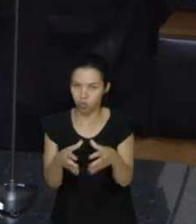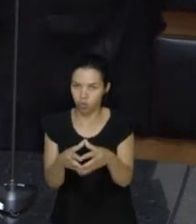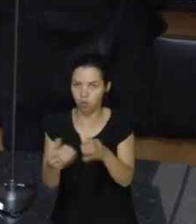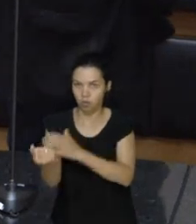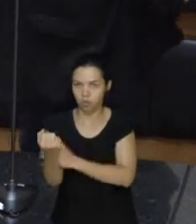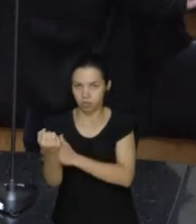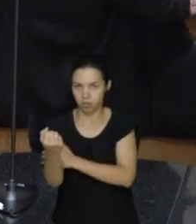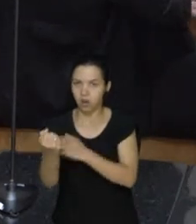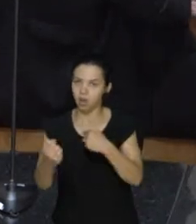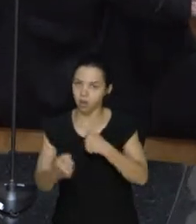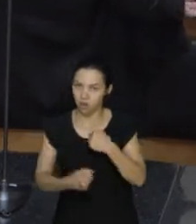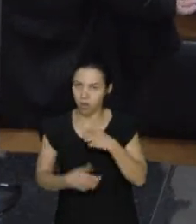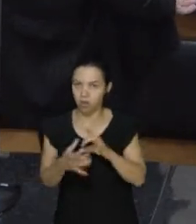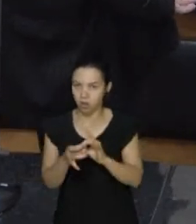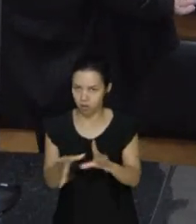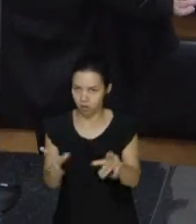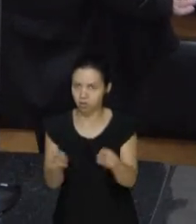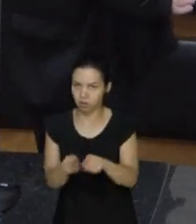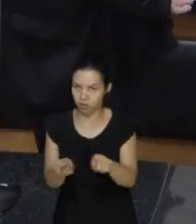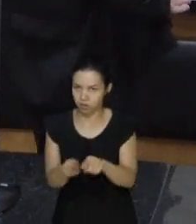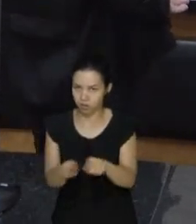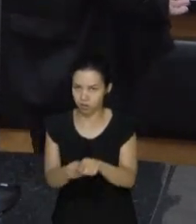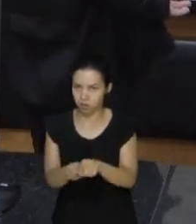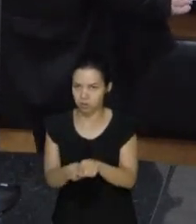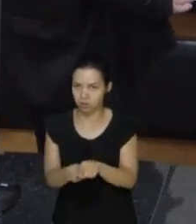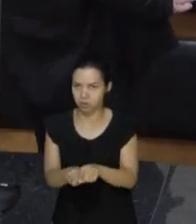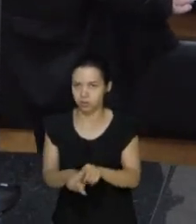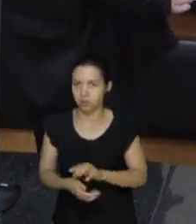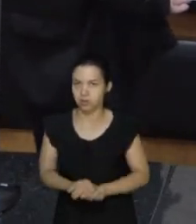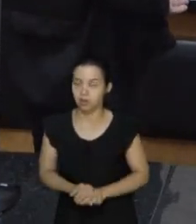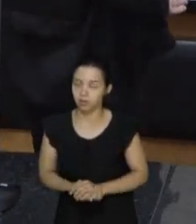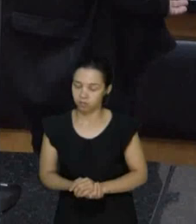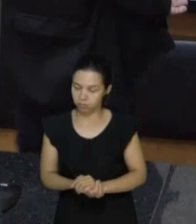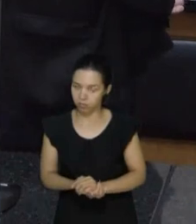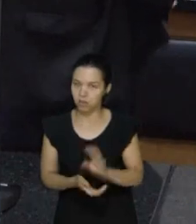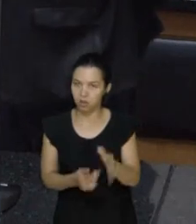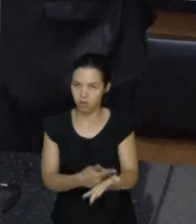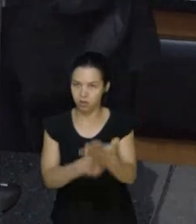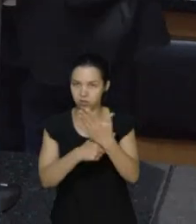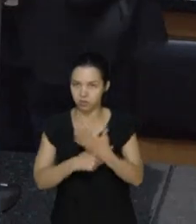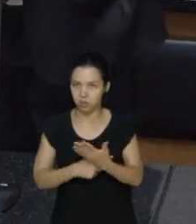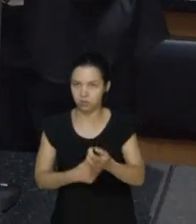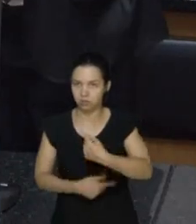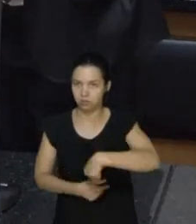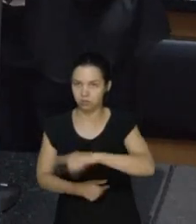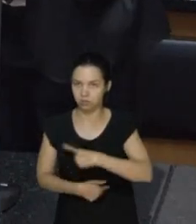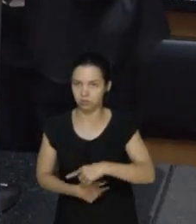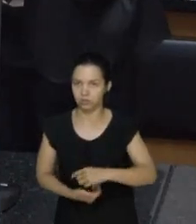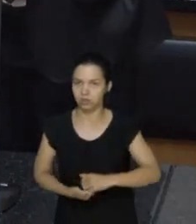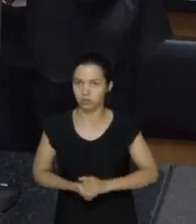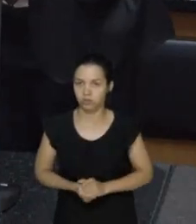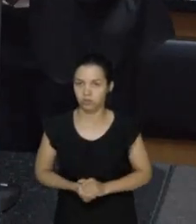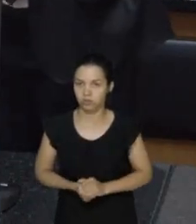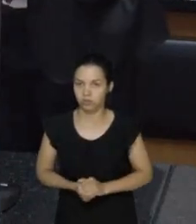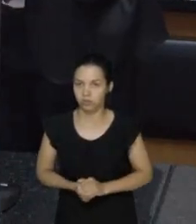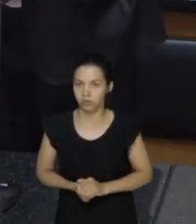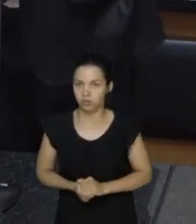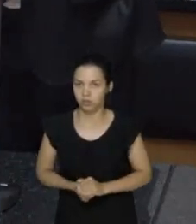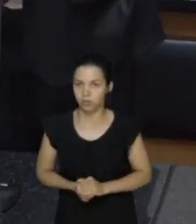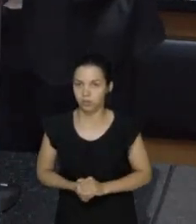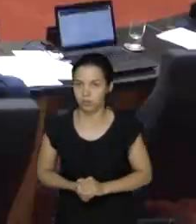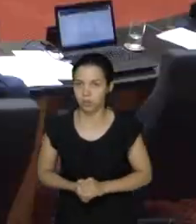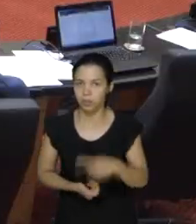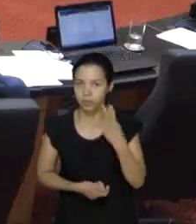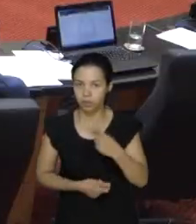à disposição. Obrigada. Vou lá. Vem nos ajudar, deputado. Vou ajudar. Vem nos ajudar. Vem nos ajudar. Essa casa não, é uma casa de parlamento,